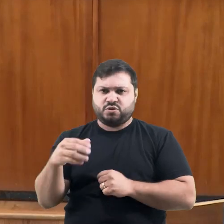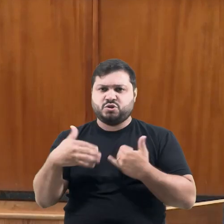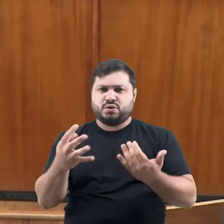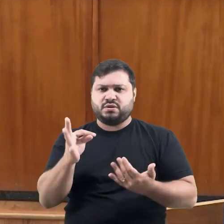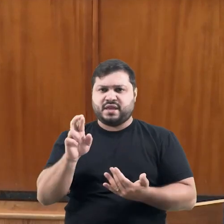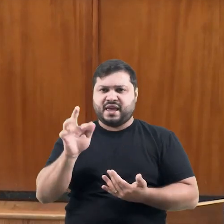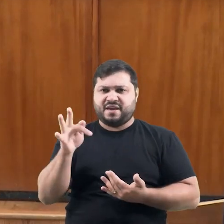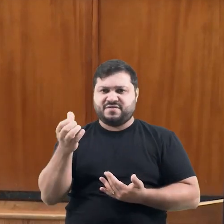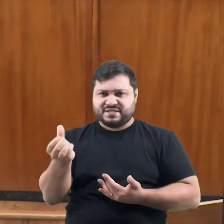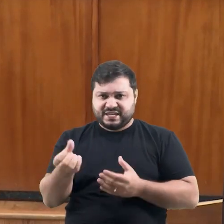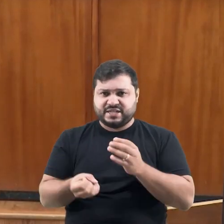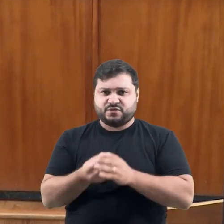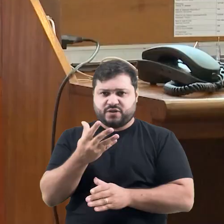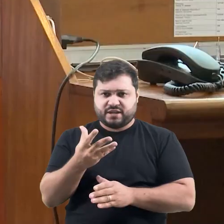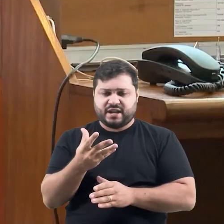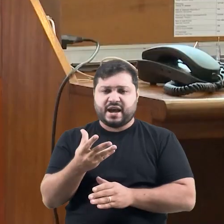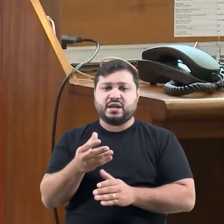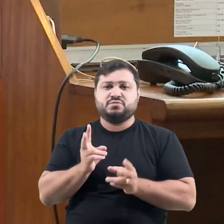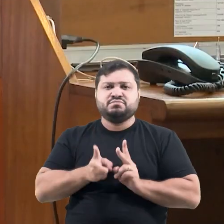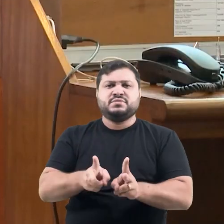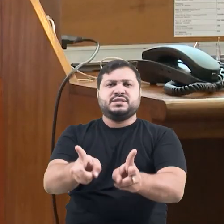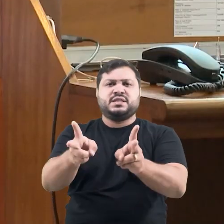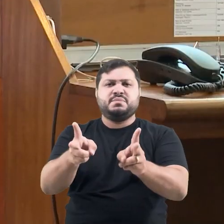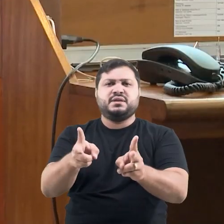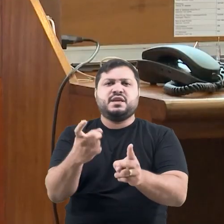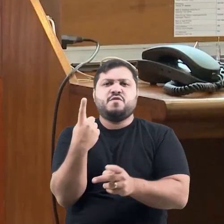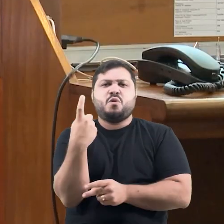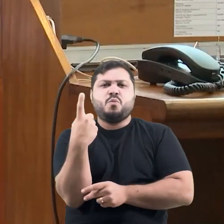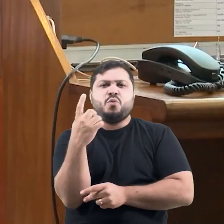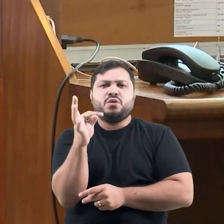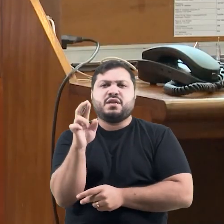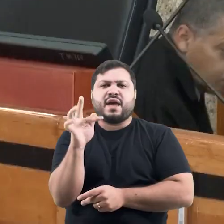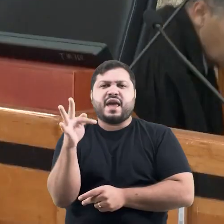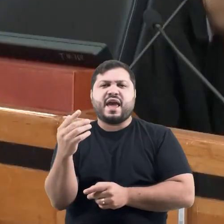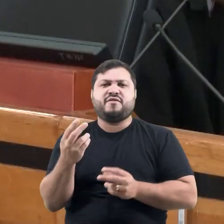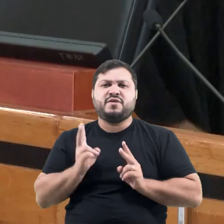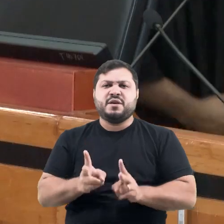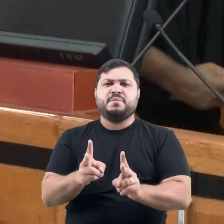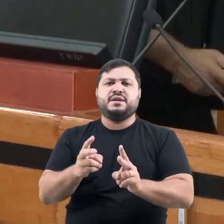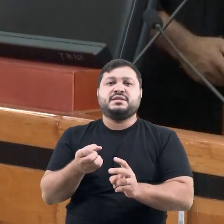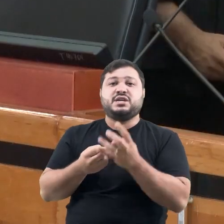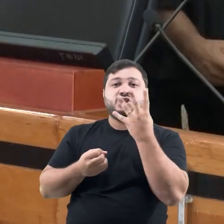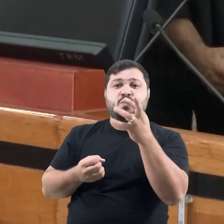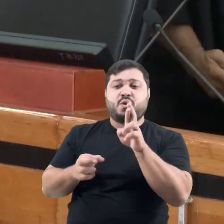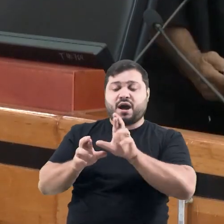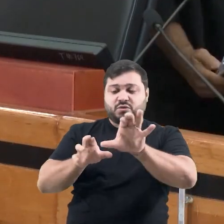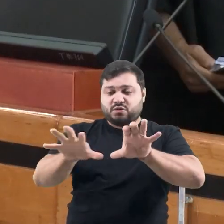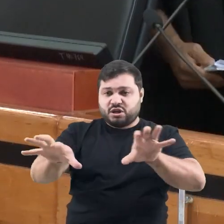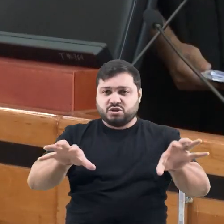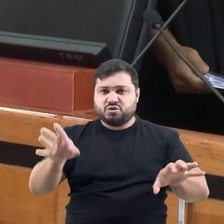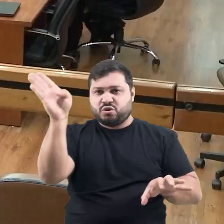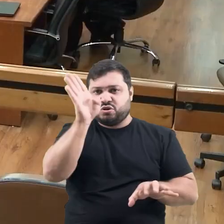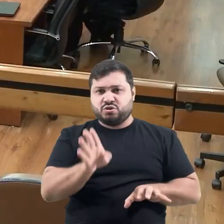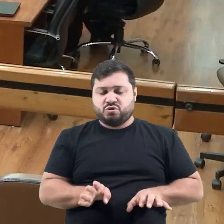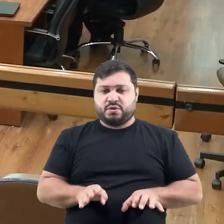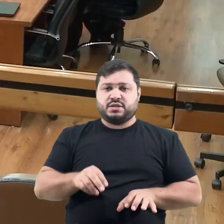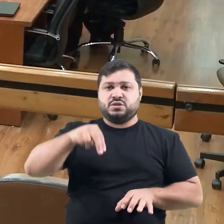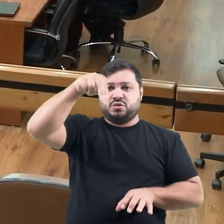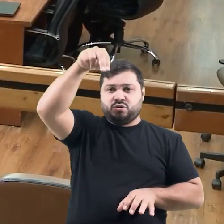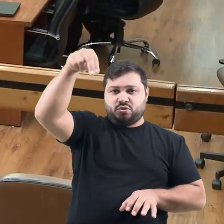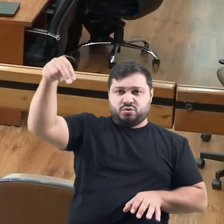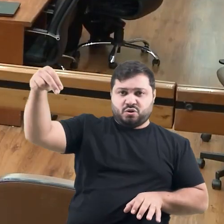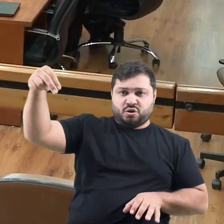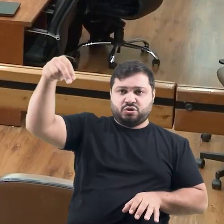o TRF6 foi criado, se manteve como o único TRF presente em 4 regiões do Brasil: